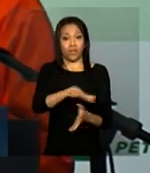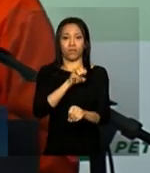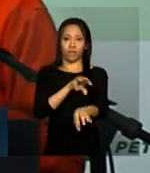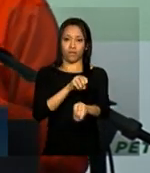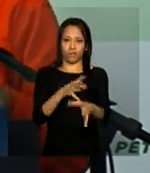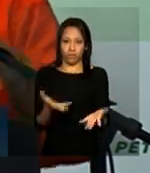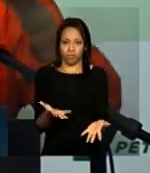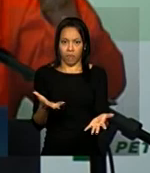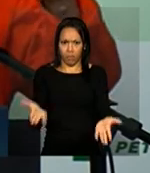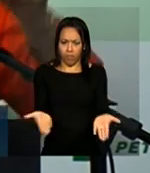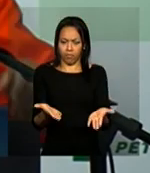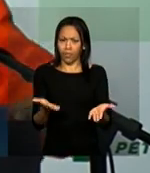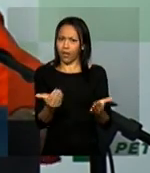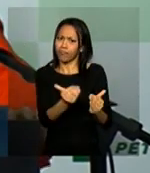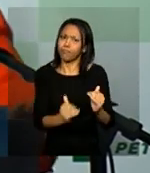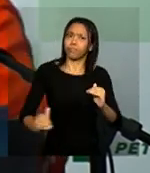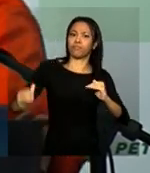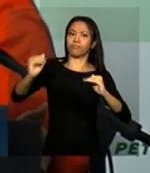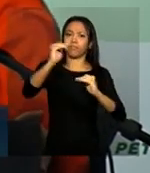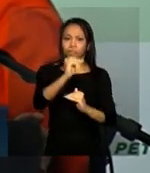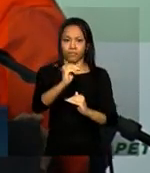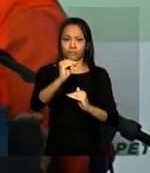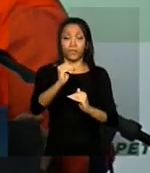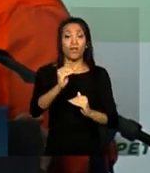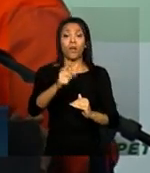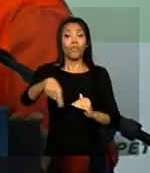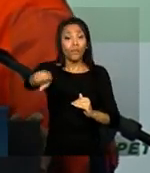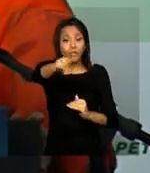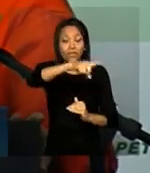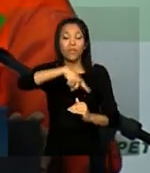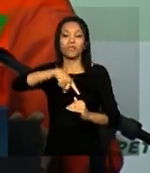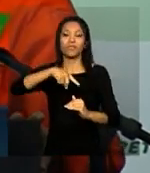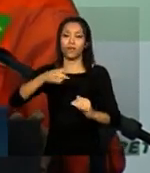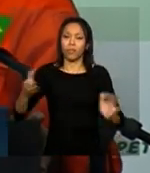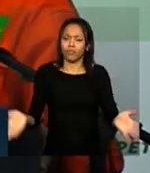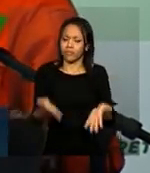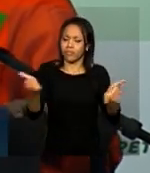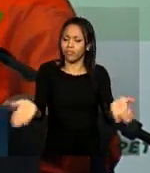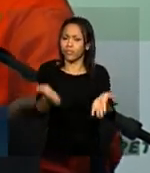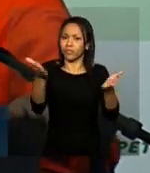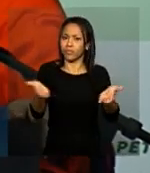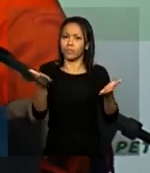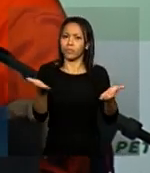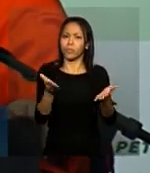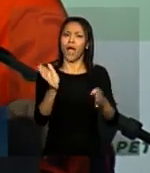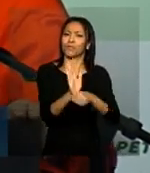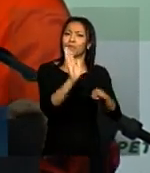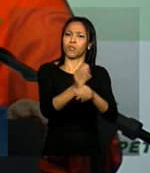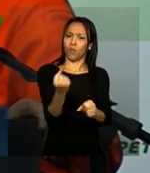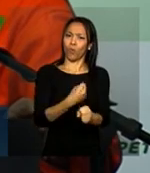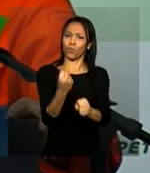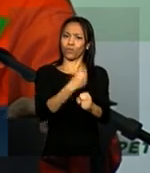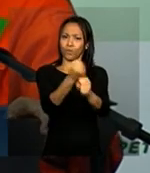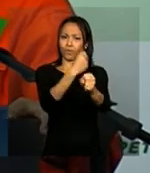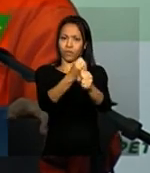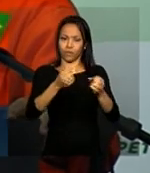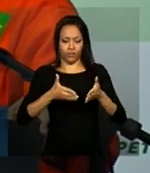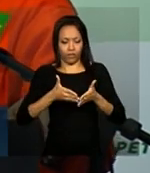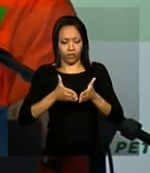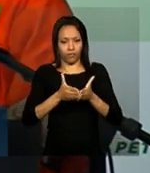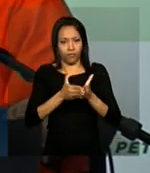vejam vocês que vocês estão não só contribuindo para construir estaleiro, não só contribuindo para